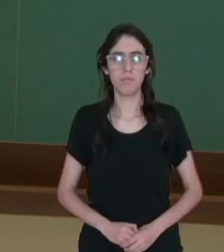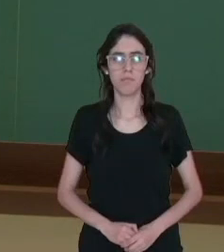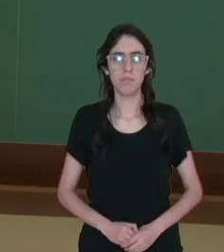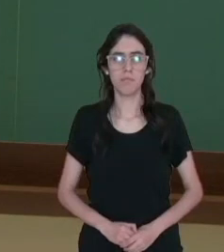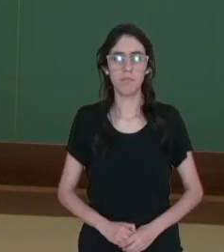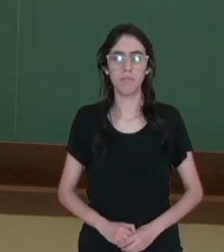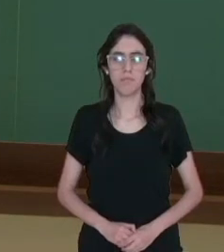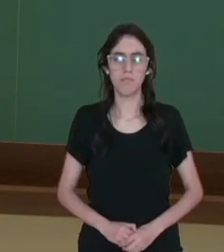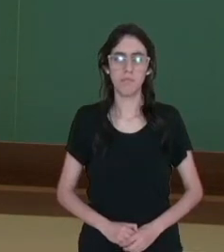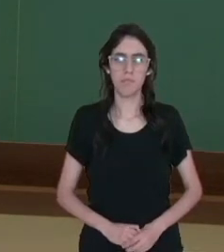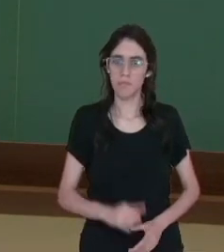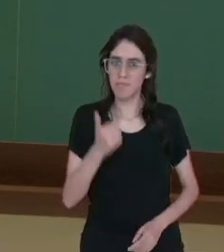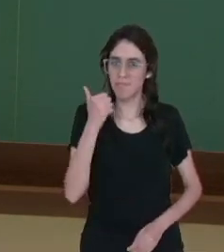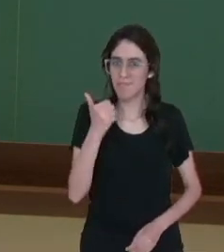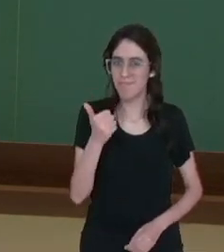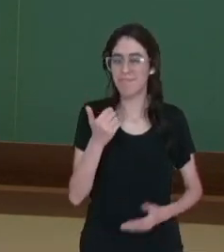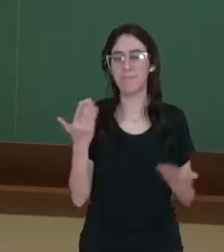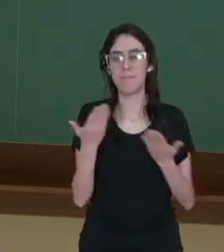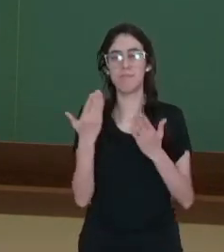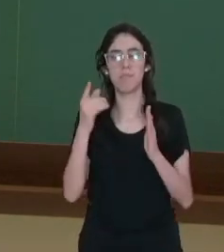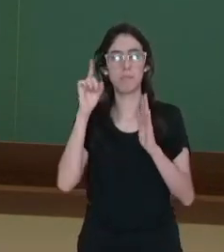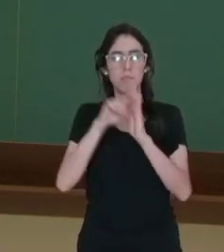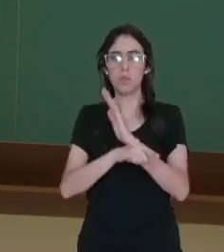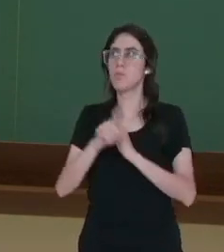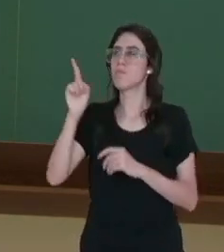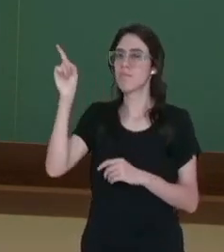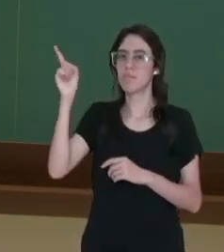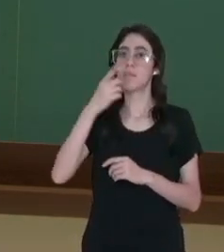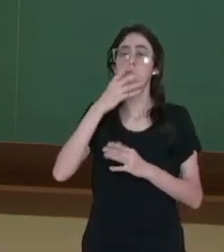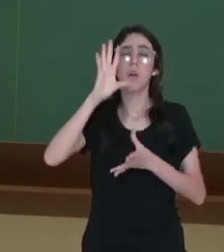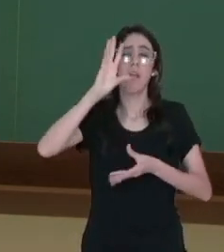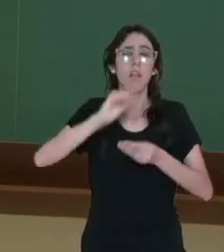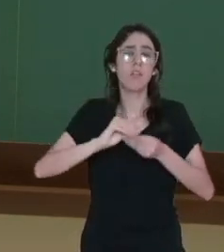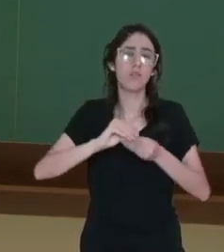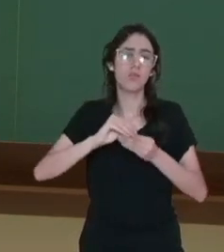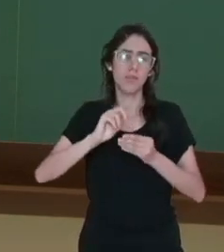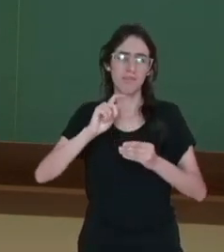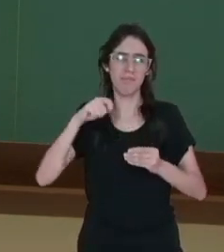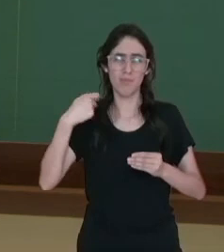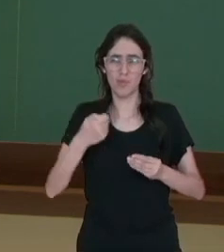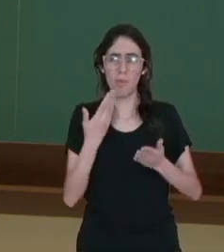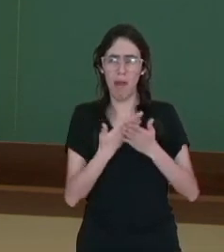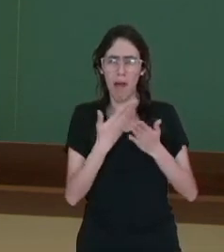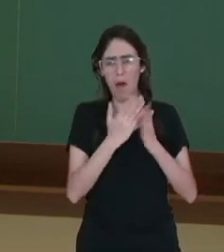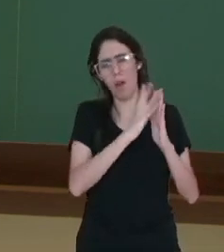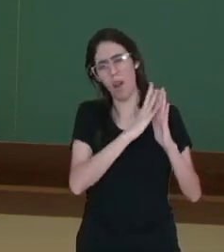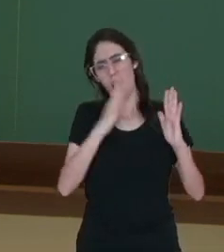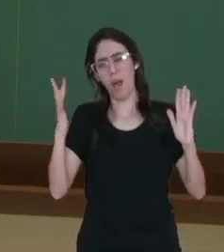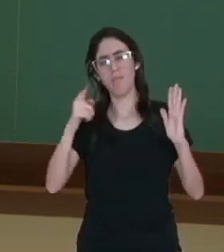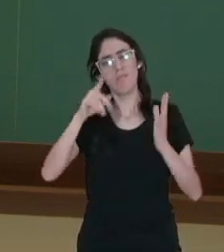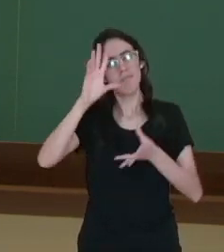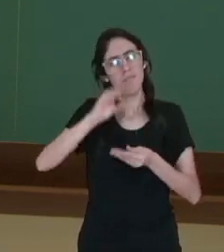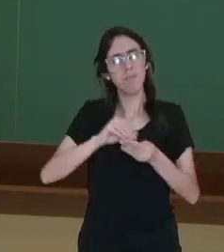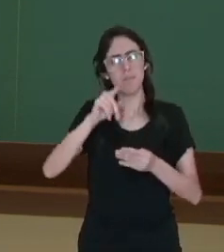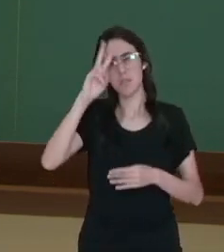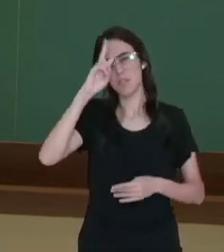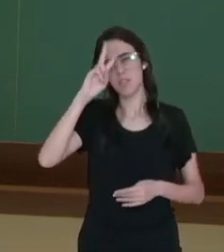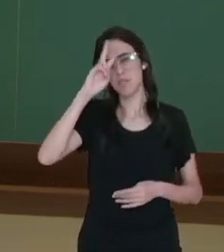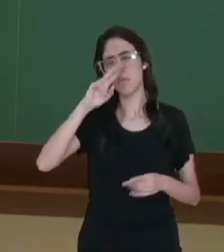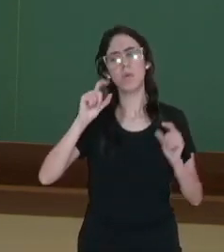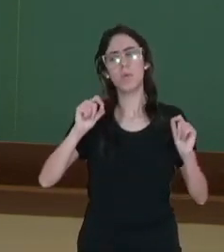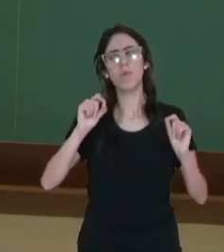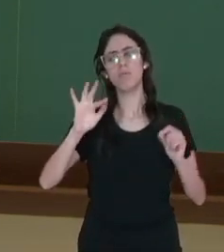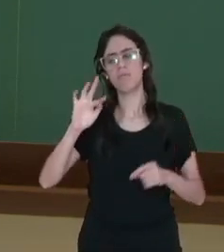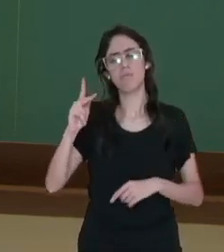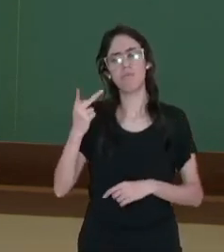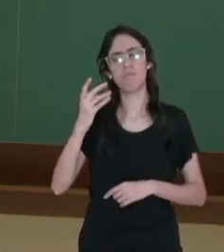E aí, criança, uma questão aí para você resumir basicamente essa nossa aula, né? Então, você conseguiu lembrar aí em quais pontos principais